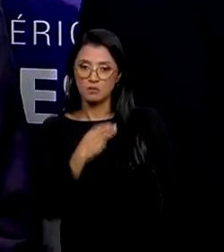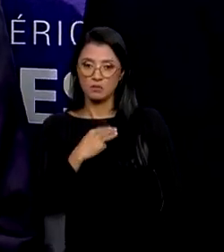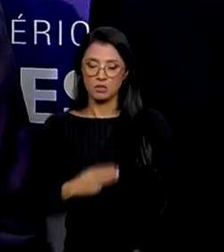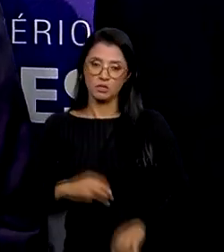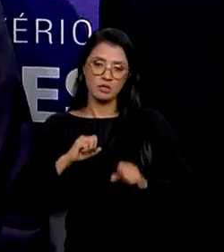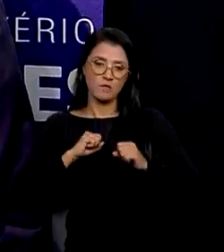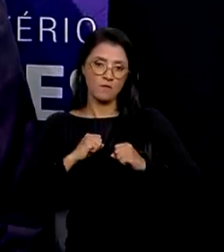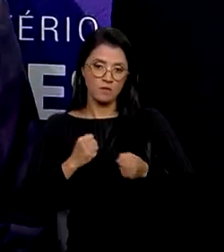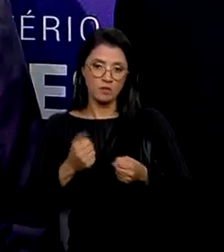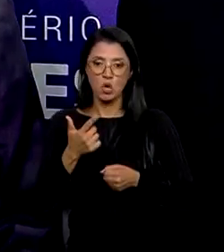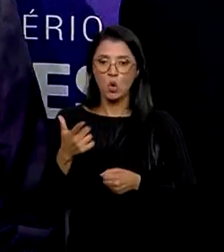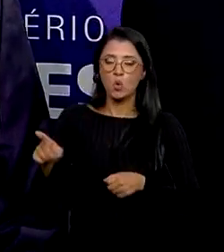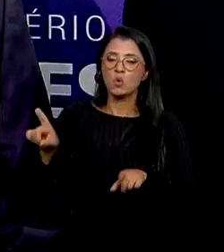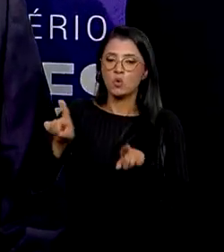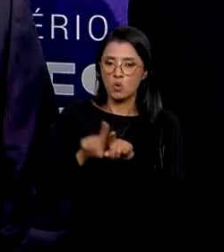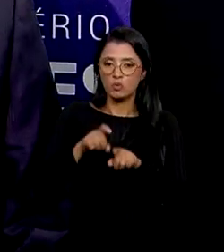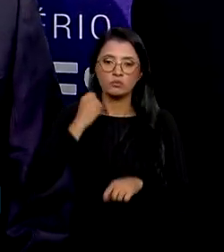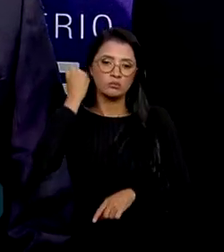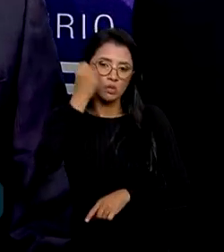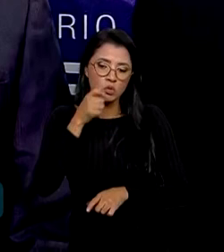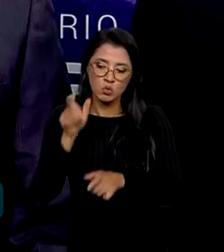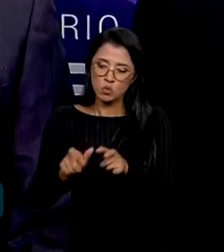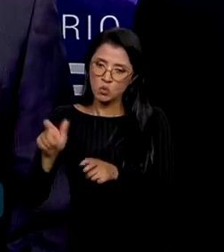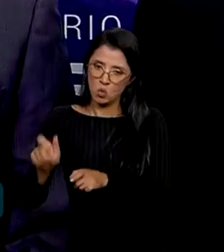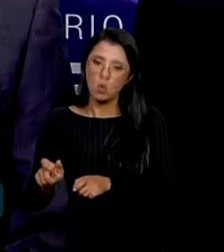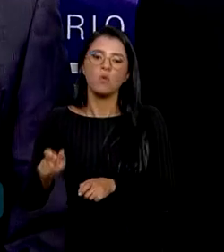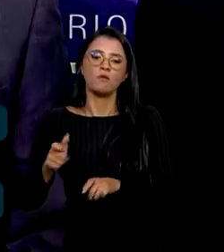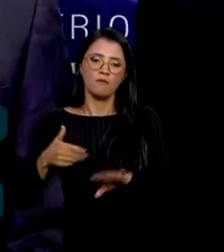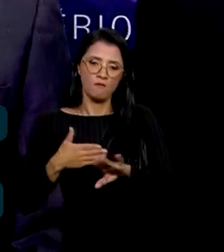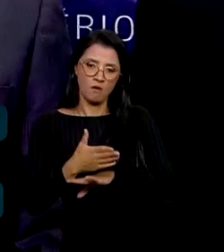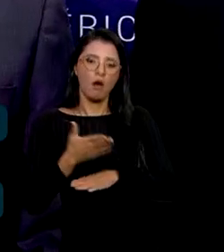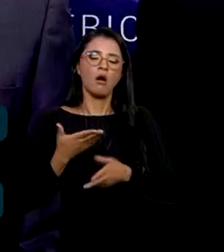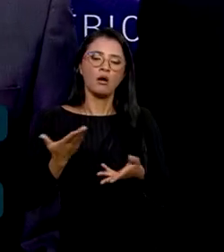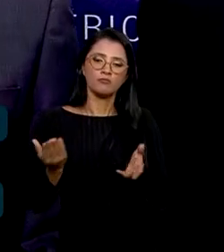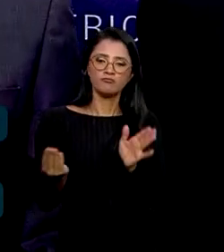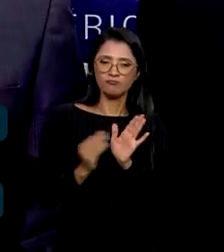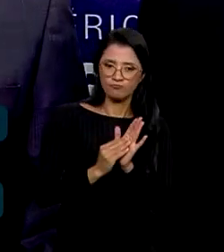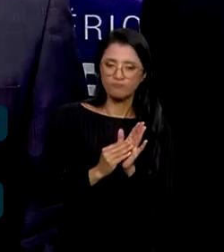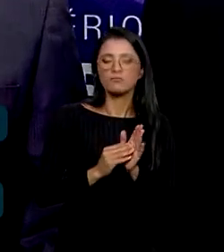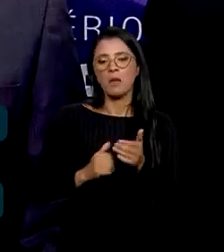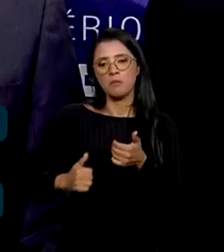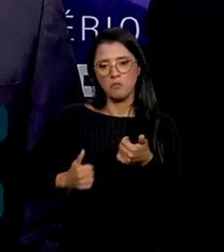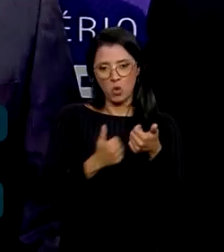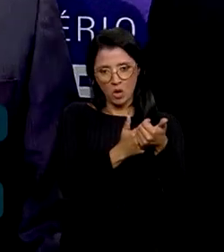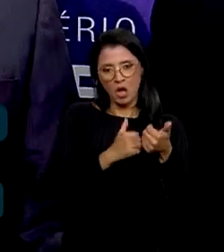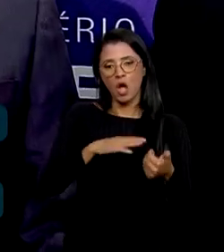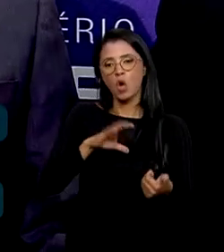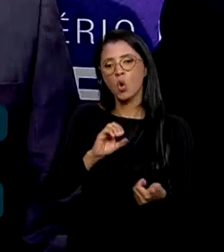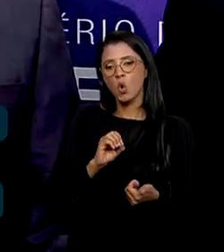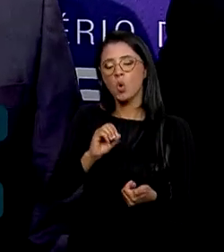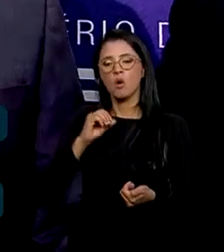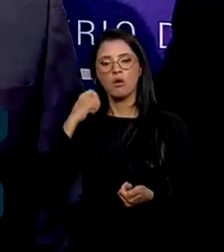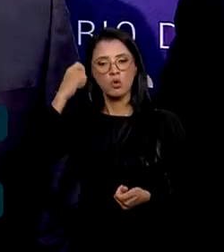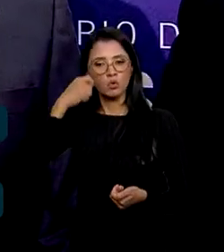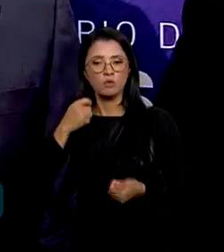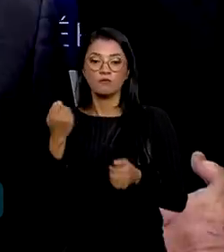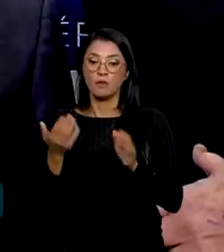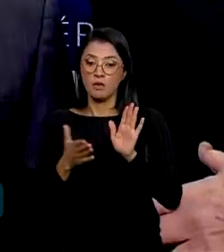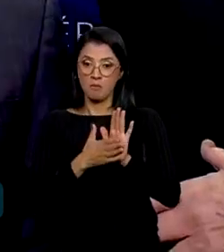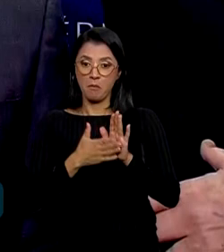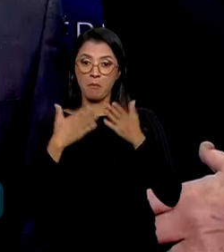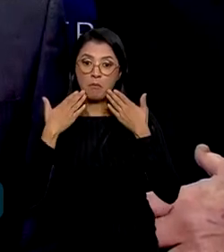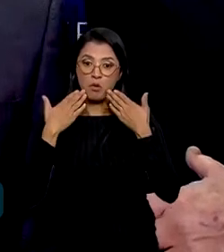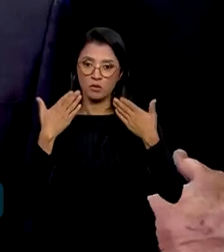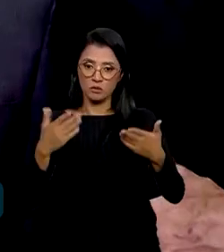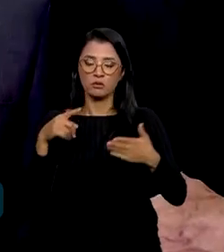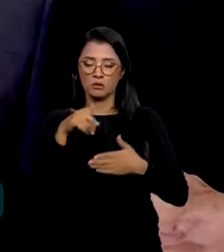Certamente outros senadores e senadoras vão querer ser coautores, então vão apresentar a proposição de coautoria.